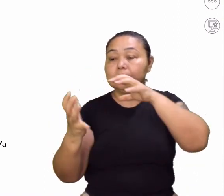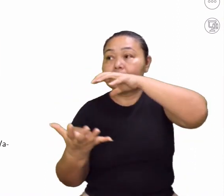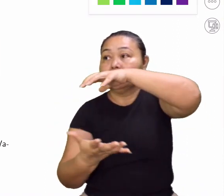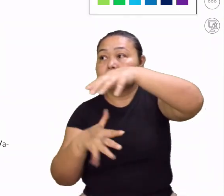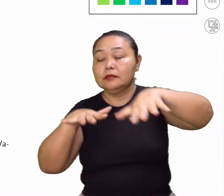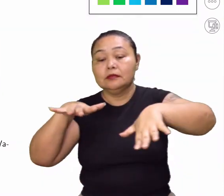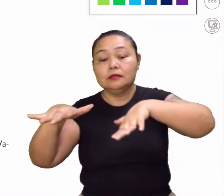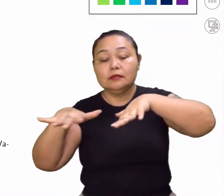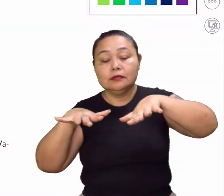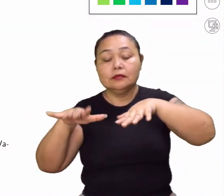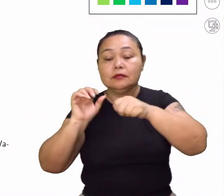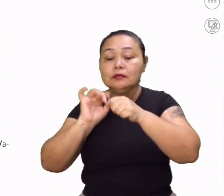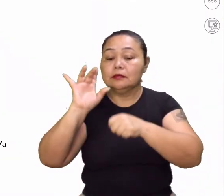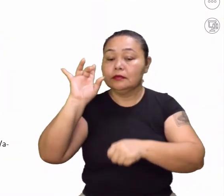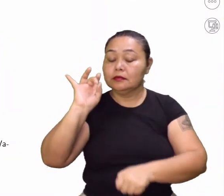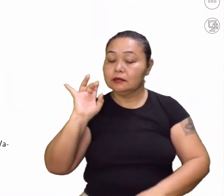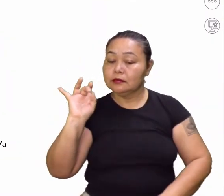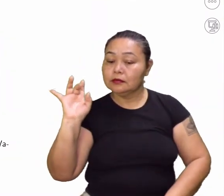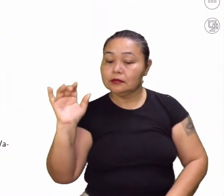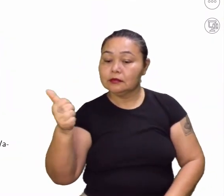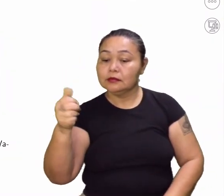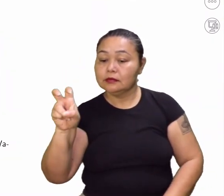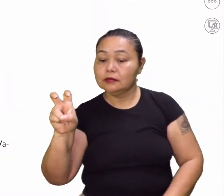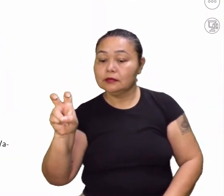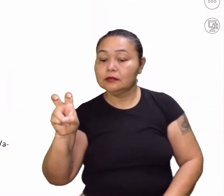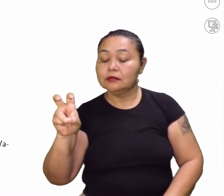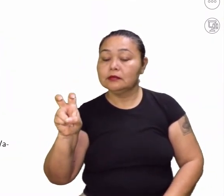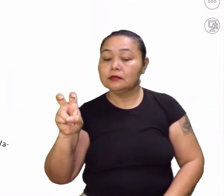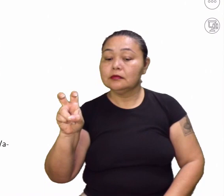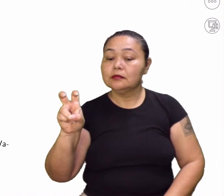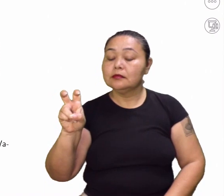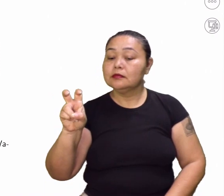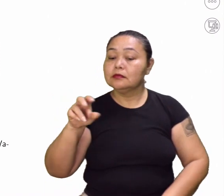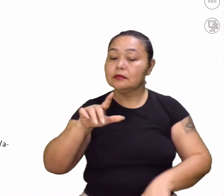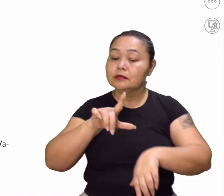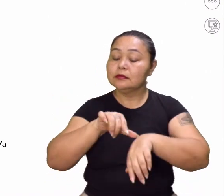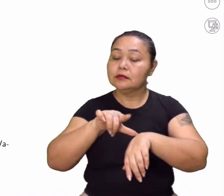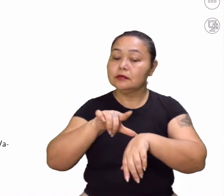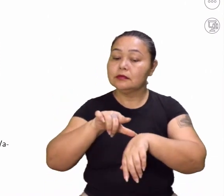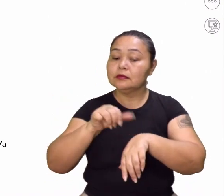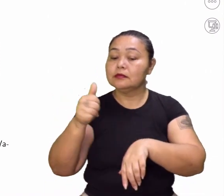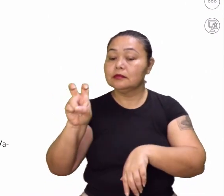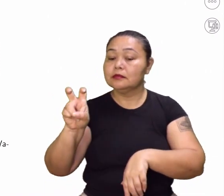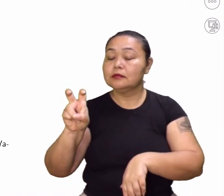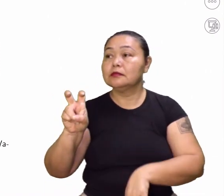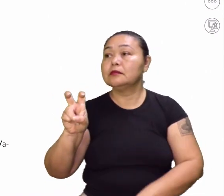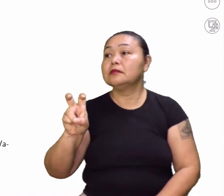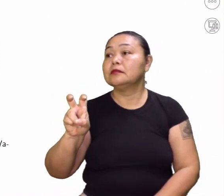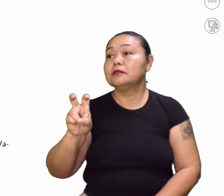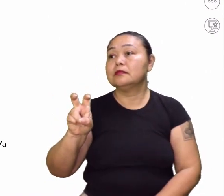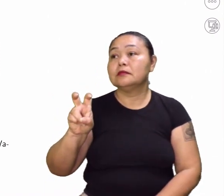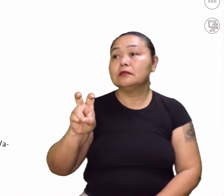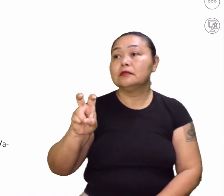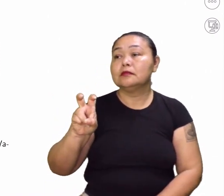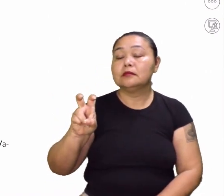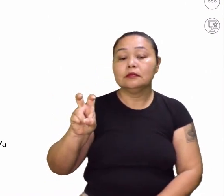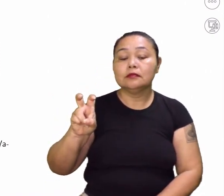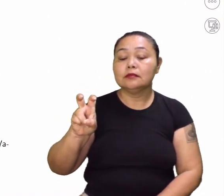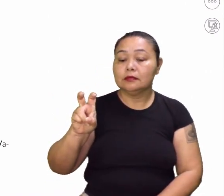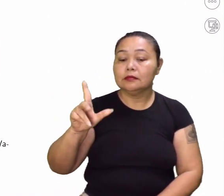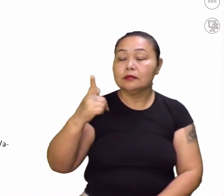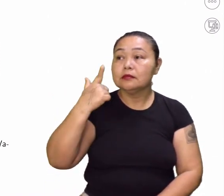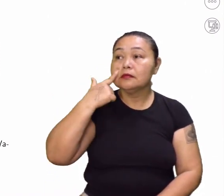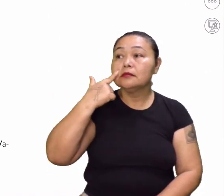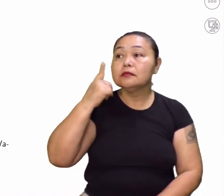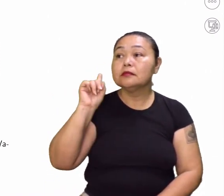rotação. Cada grau vai corresponder aí, quando a gente fala de fuso horários, a 15. Isso. E aquele desenho ridículo